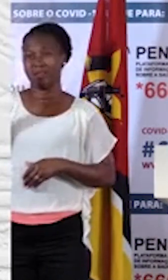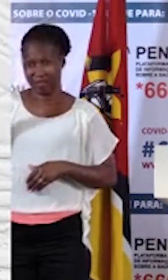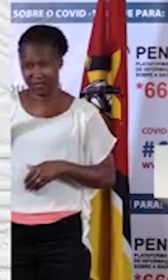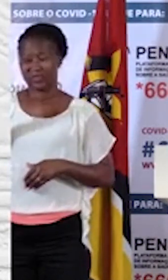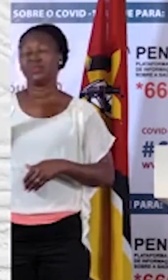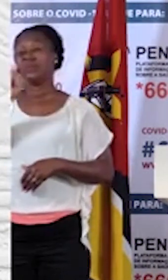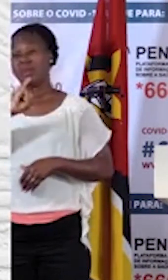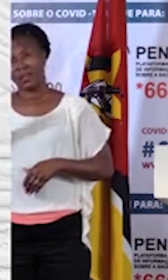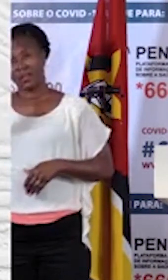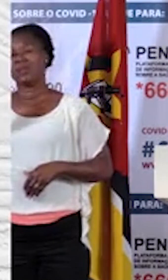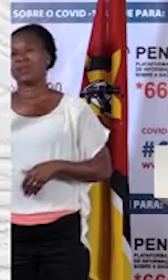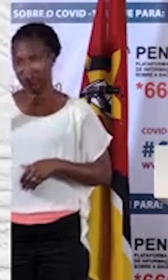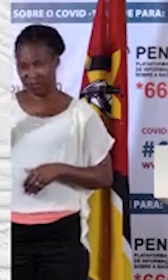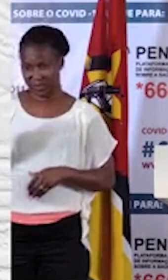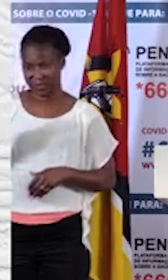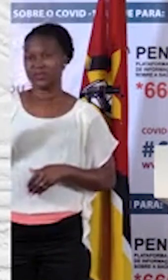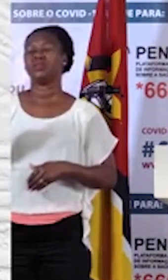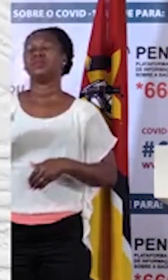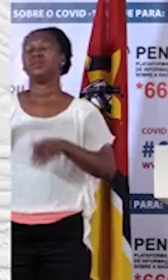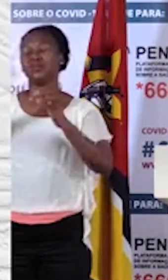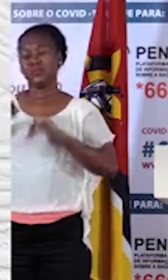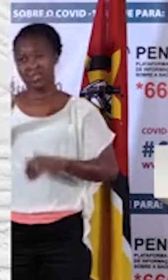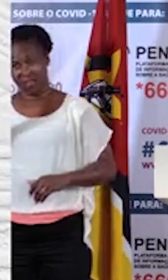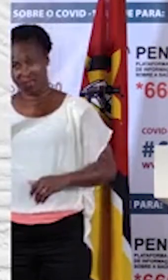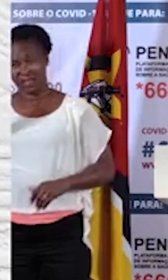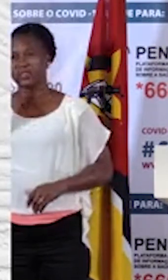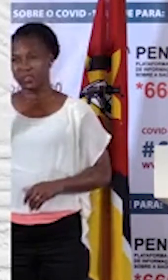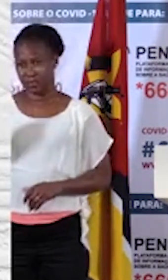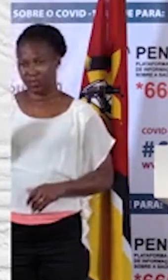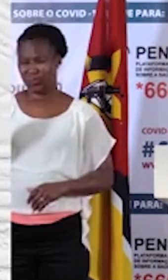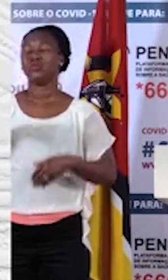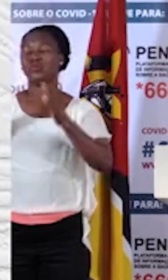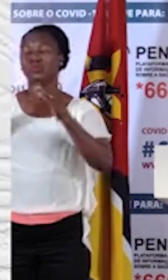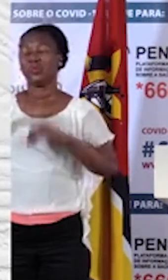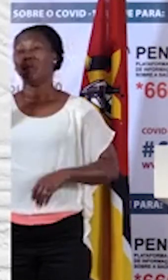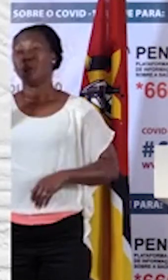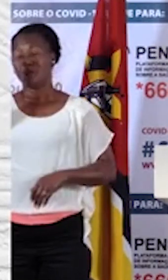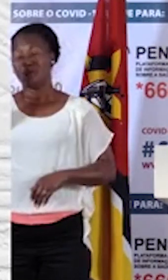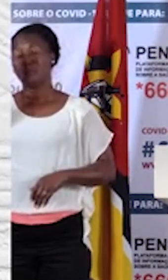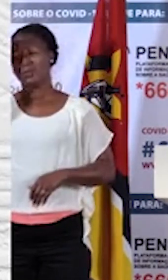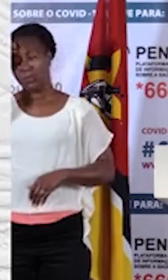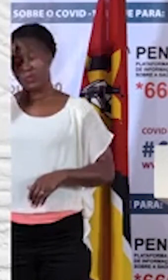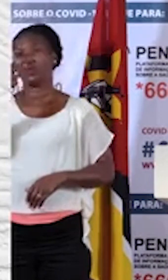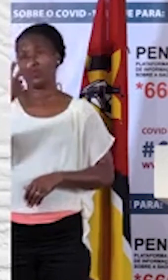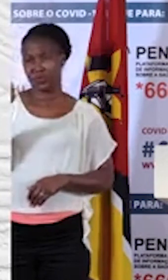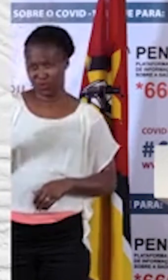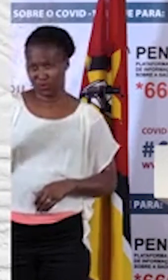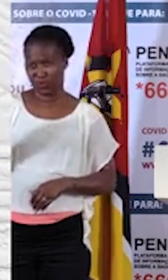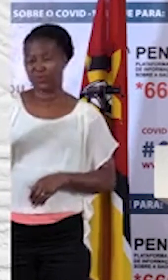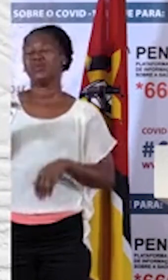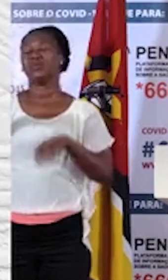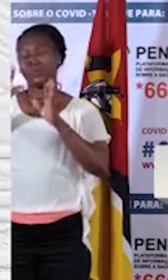com 3 casos. Gaza, com 1 caso. Província de Maputo, com 21 casos.